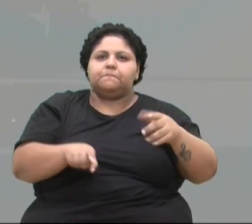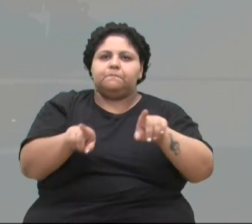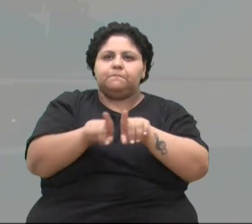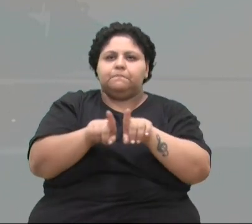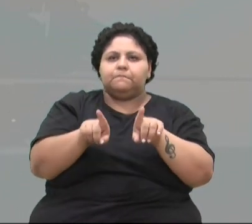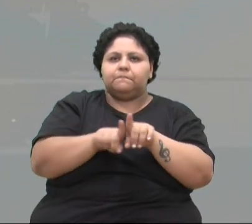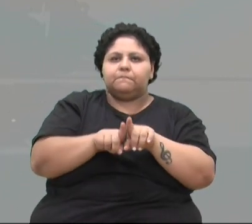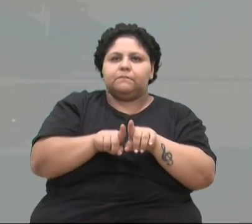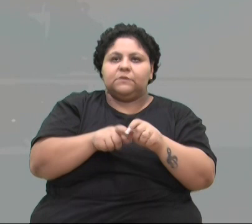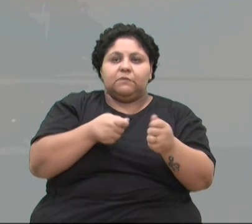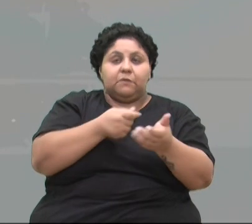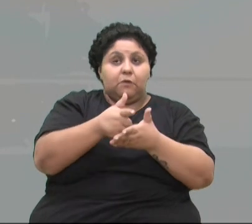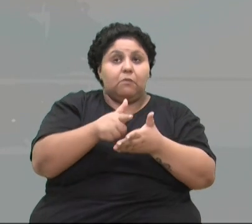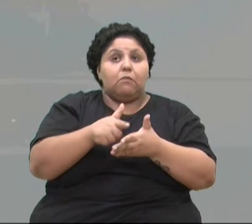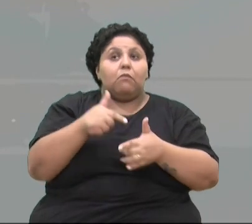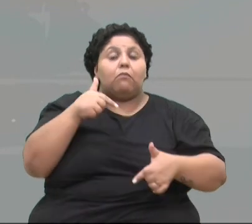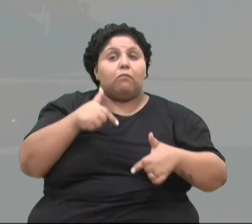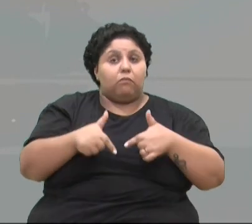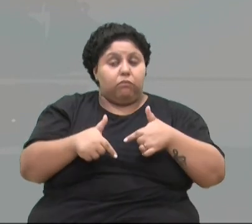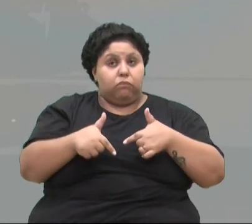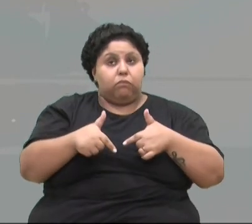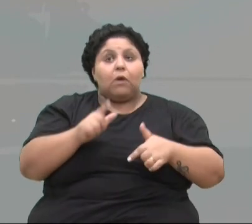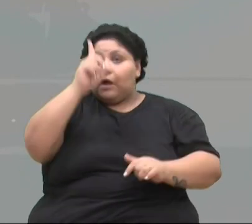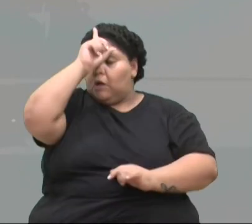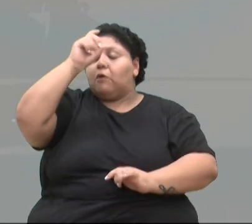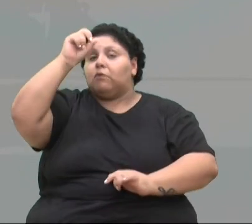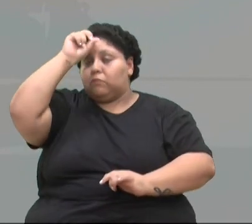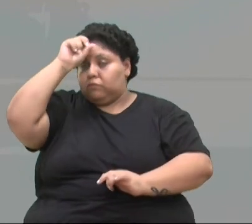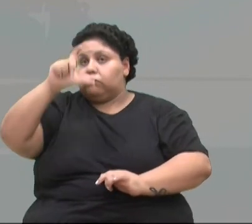aos hospitais é um recurso bastante importante também,